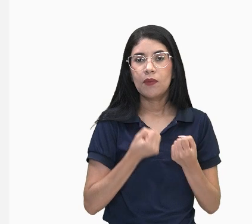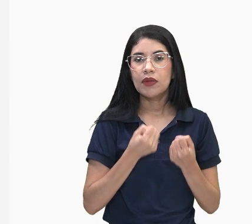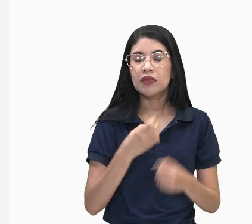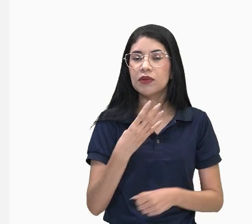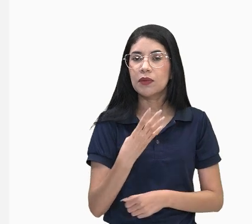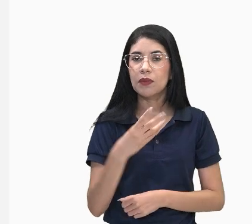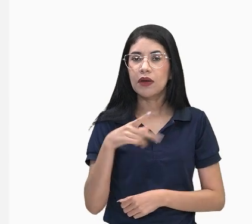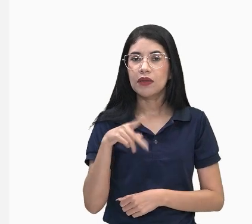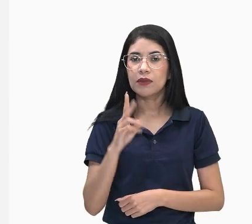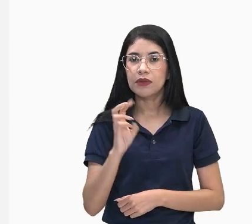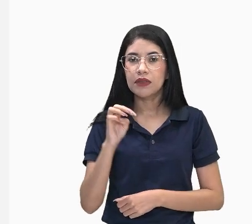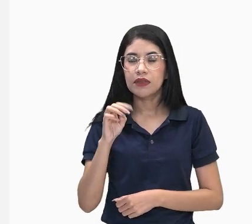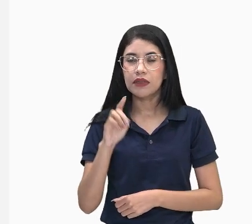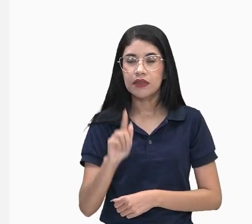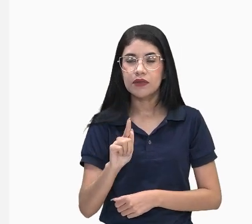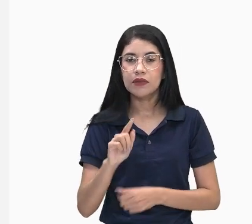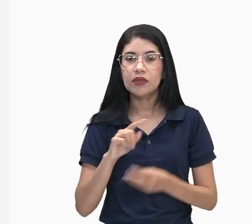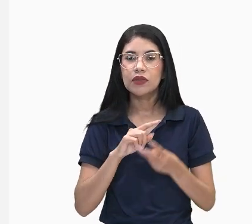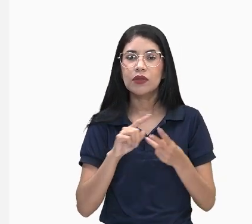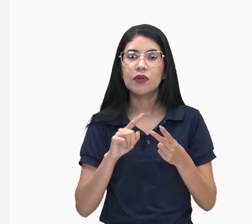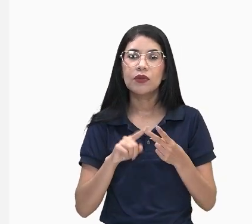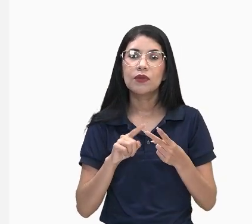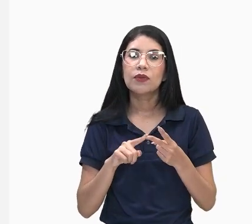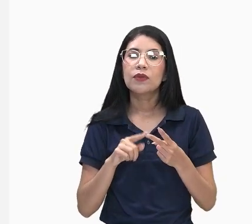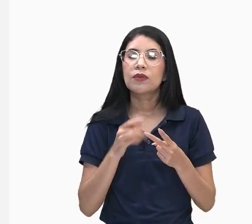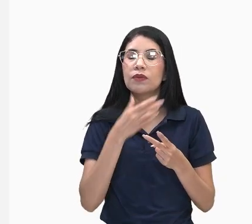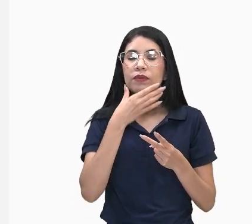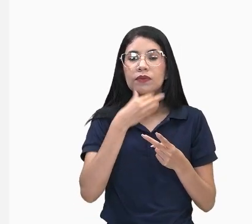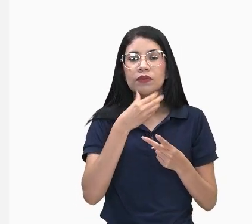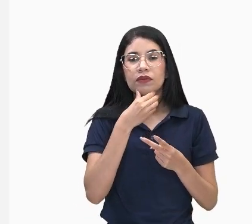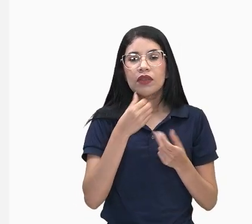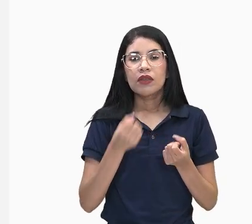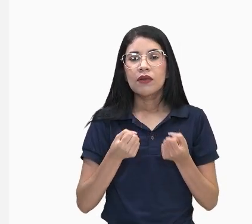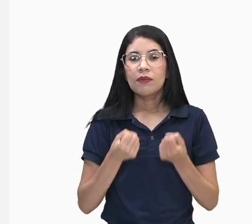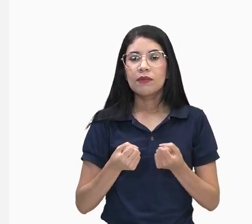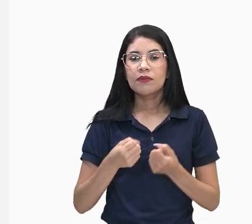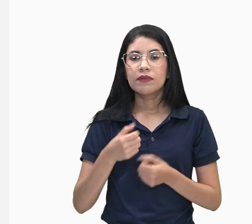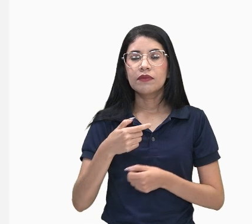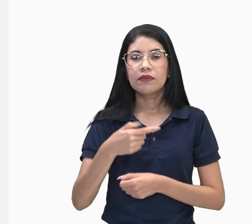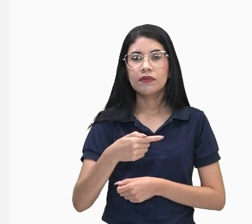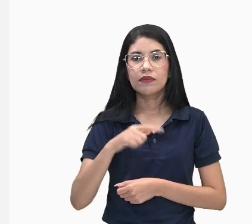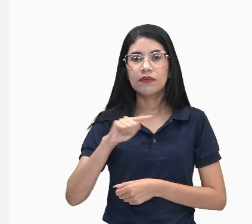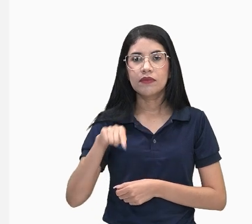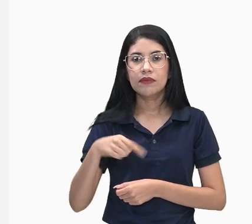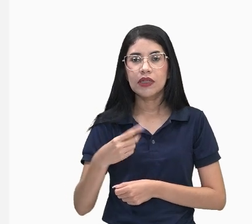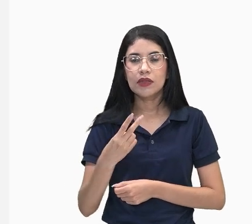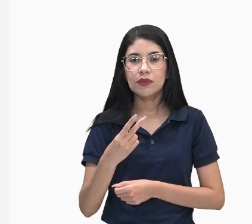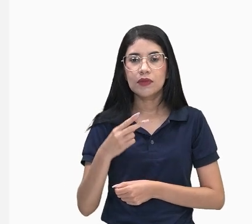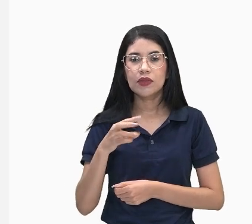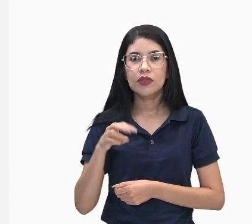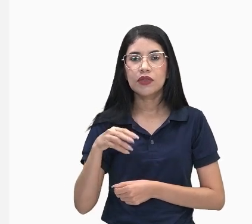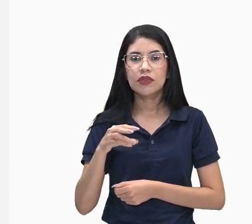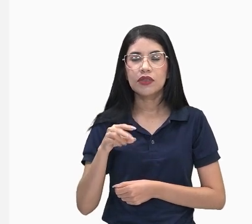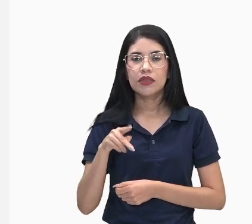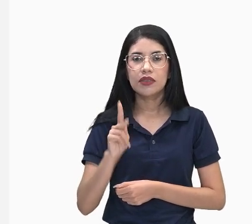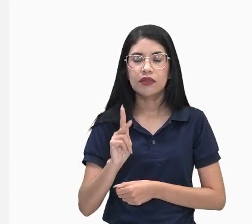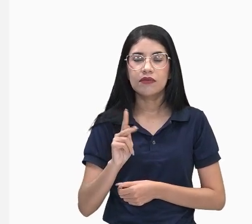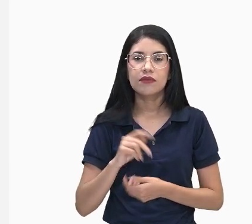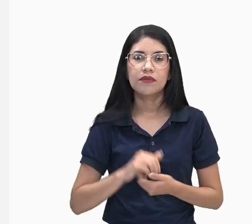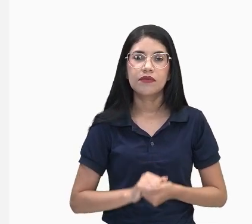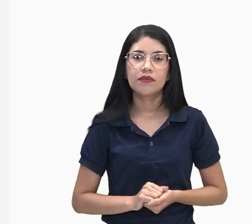pesar 4 quilos, e o masculino, onde o peso vai ser 7,2 quilos,